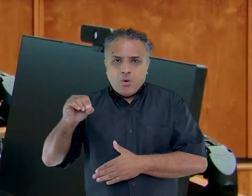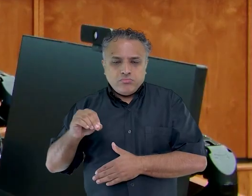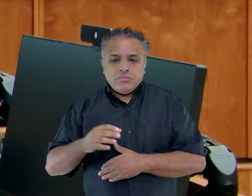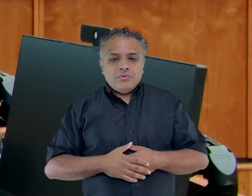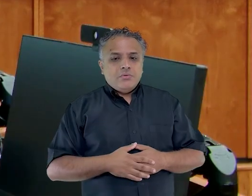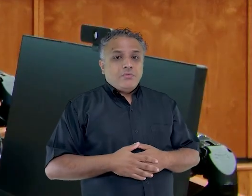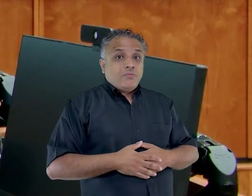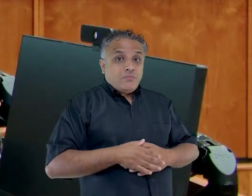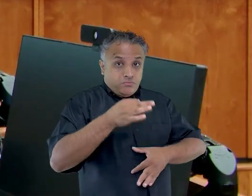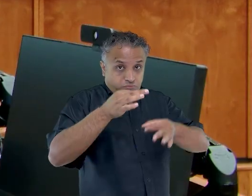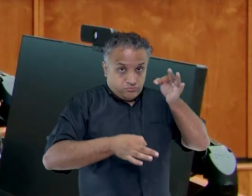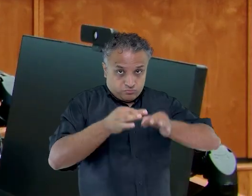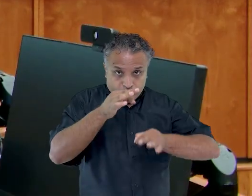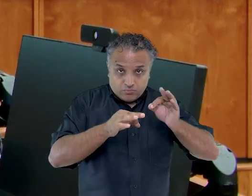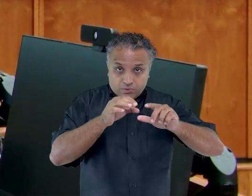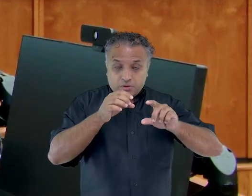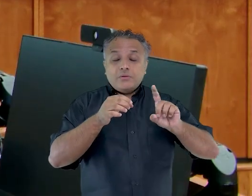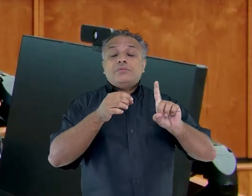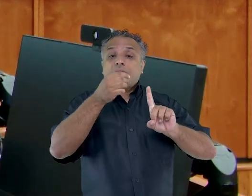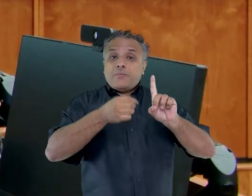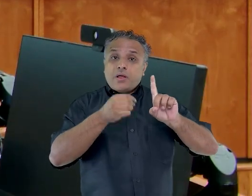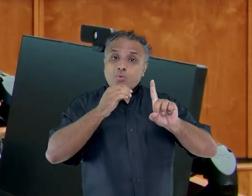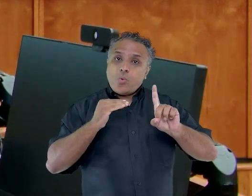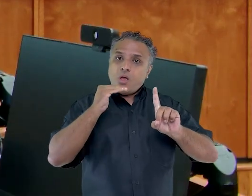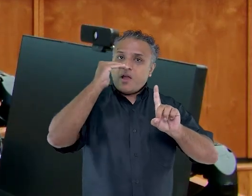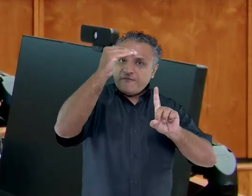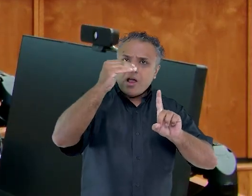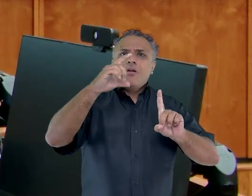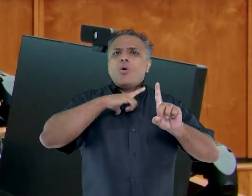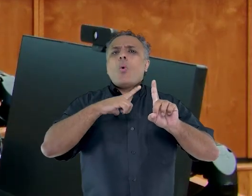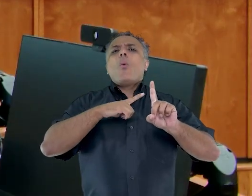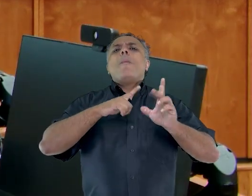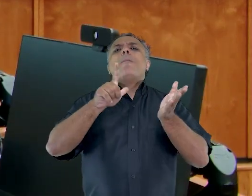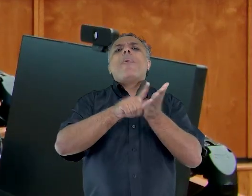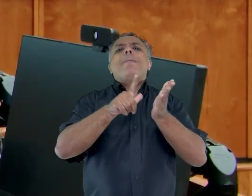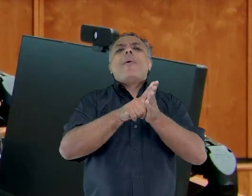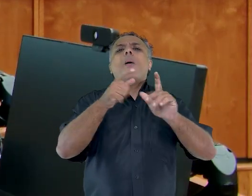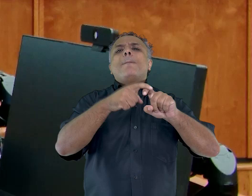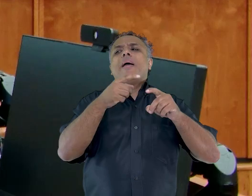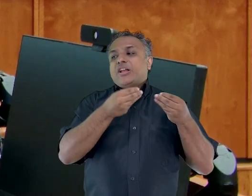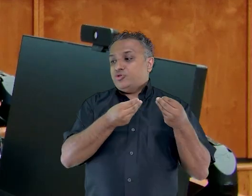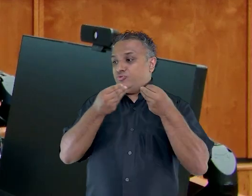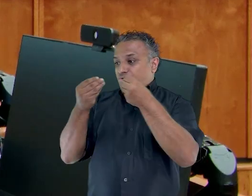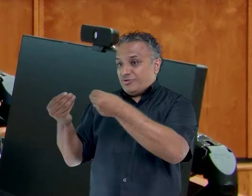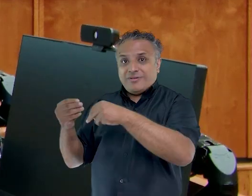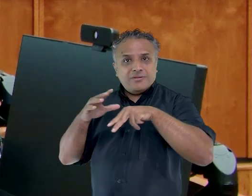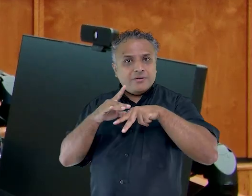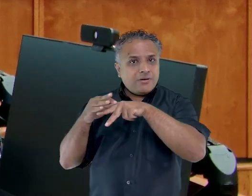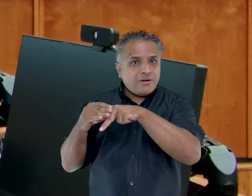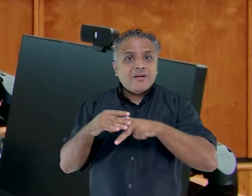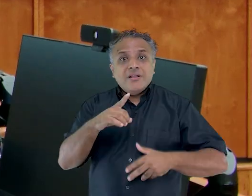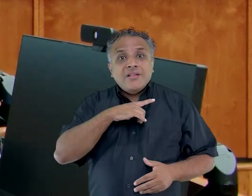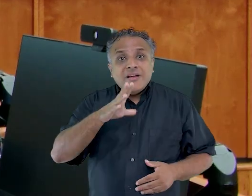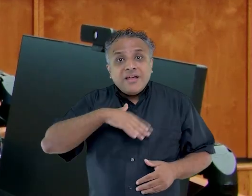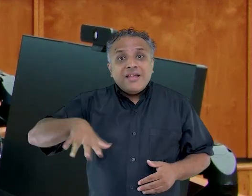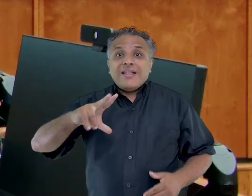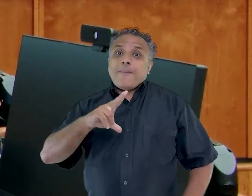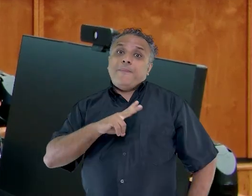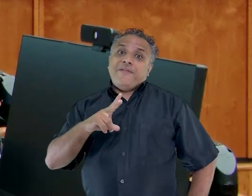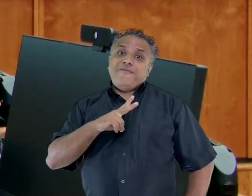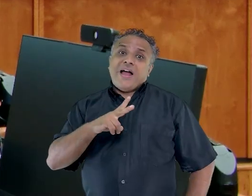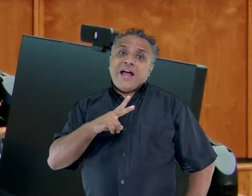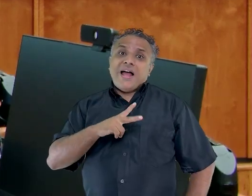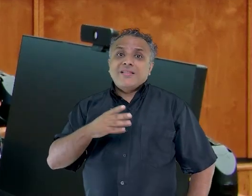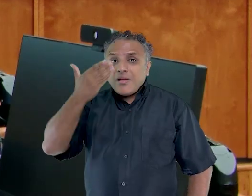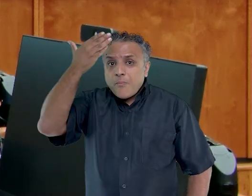desembargador federal Rafael Paulo Soares, o laudo médico apresentado pela paciente, apesar de ser da rede privada, atesta